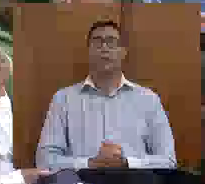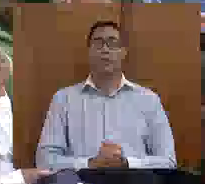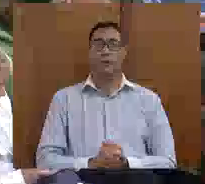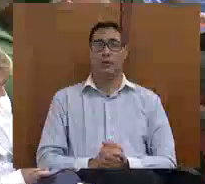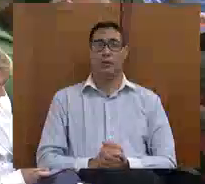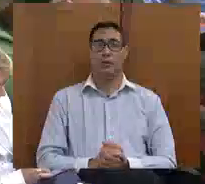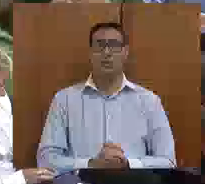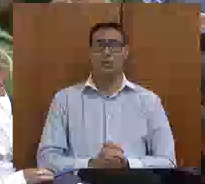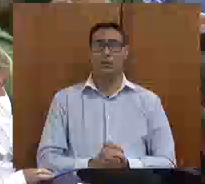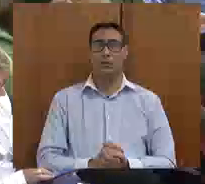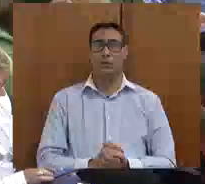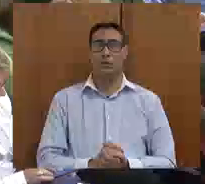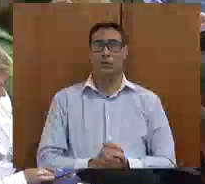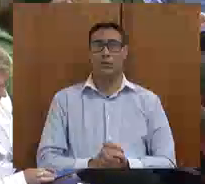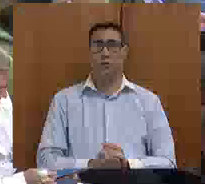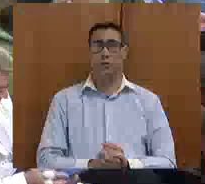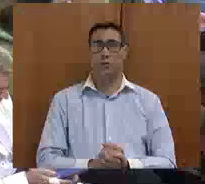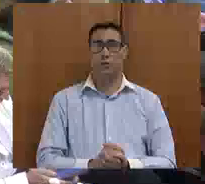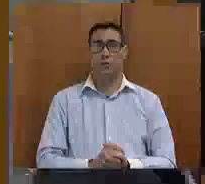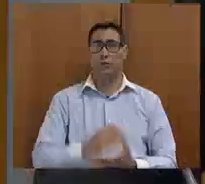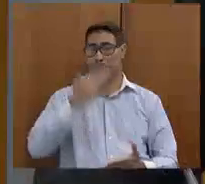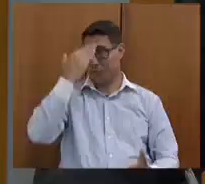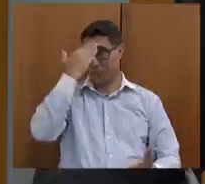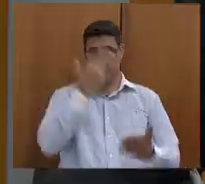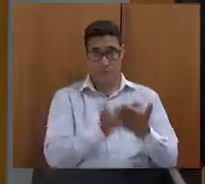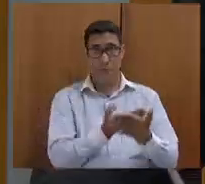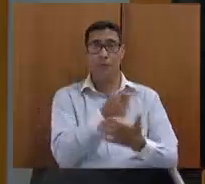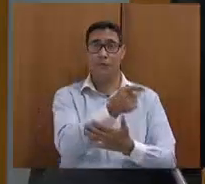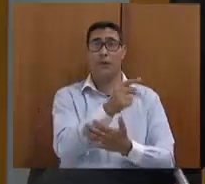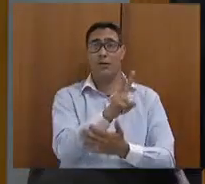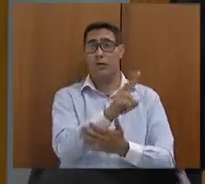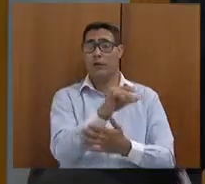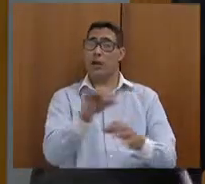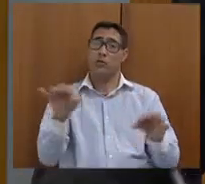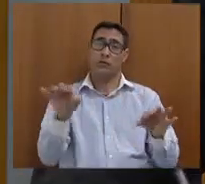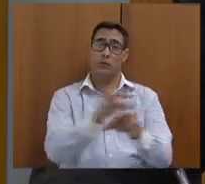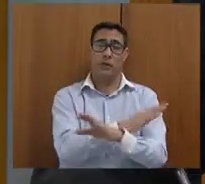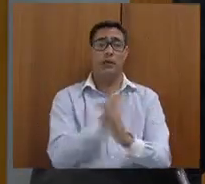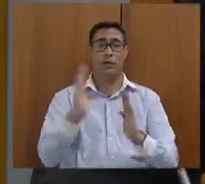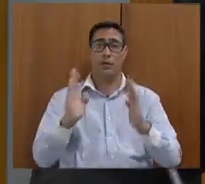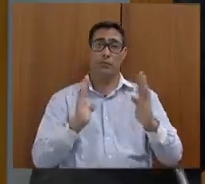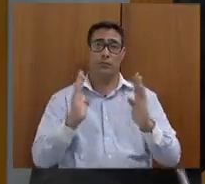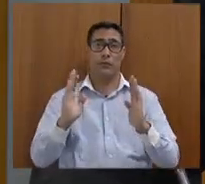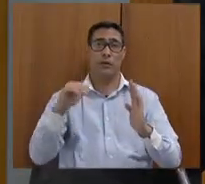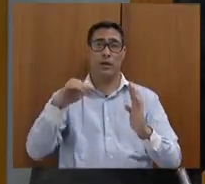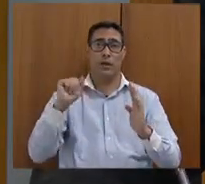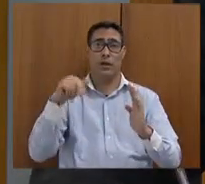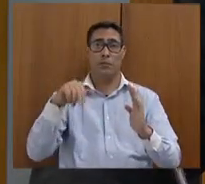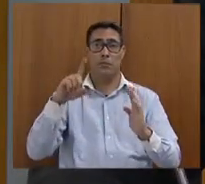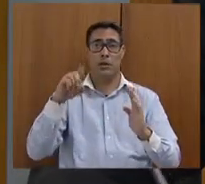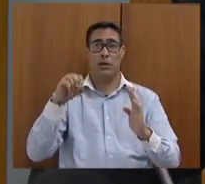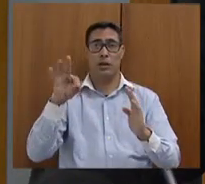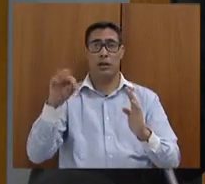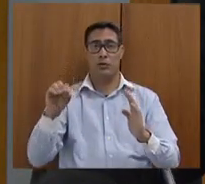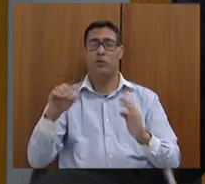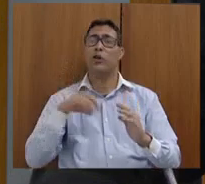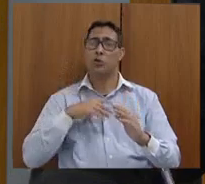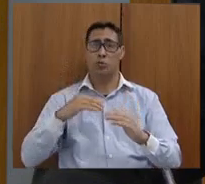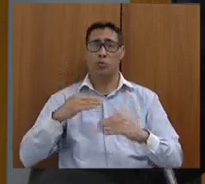confiamos mesmo que nós vamos chegar aqui no final desse mandato com avanços assim de peso